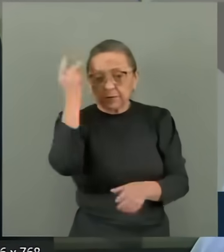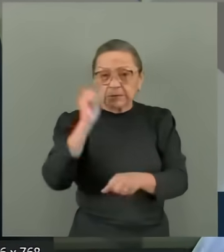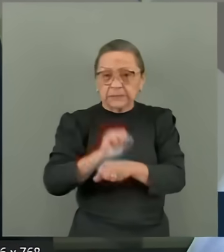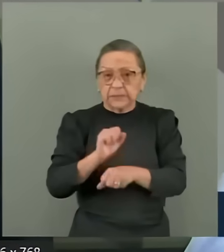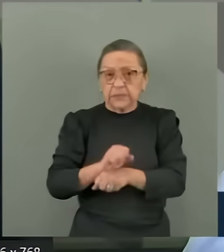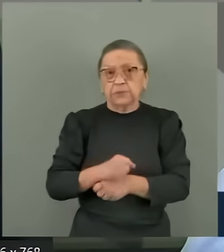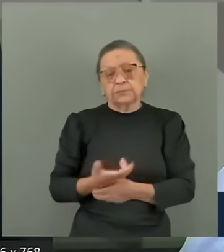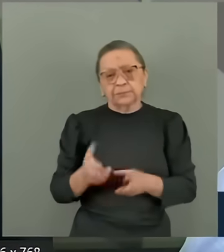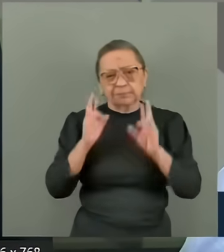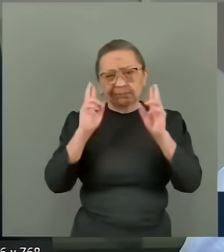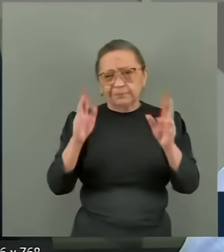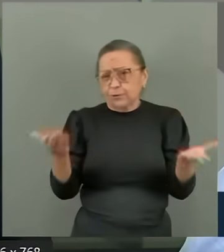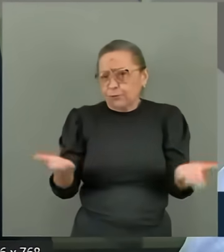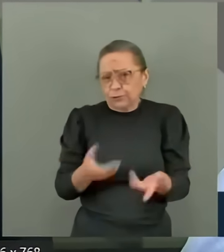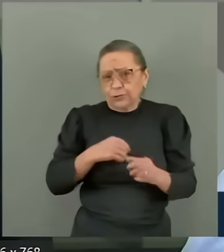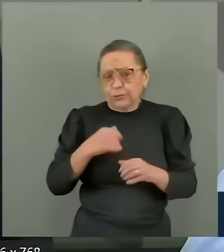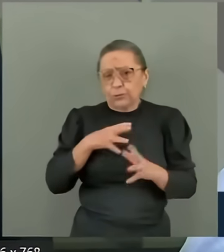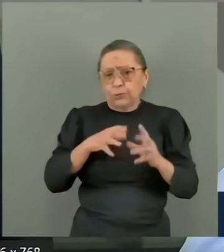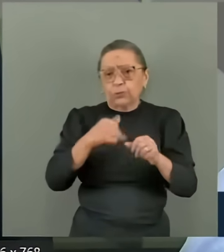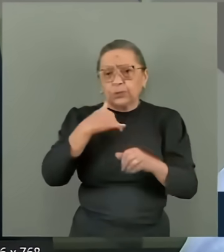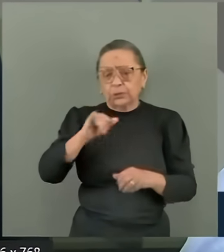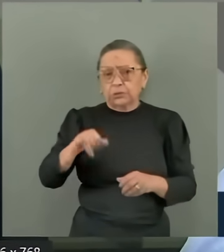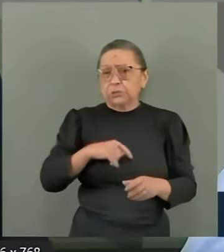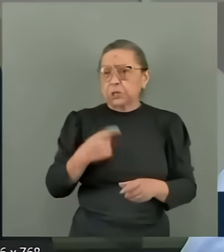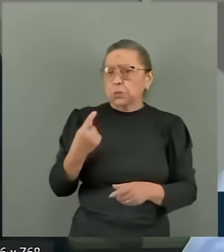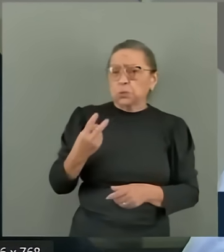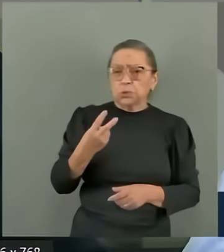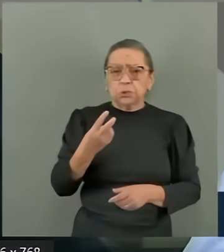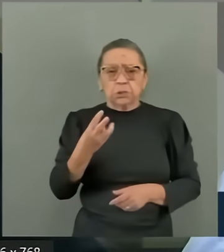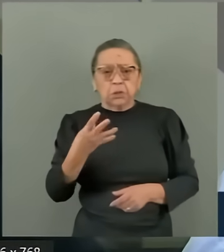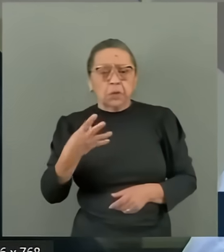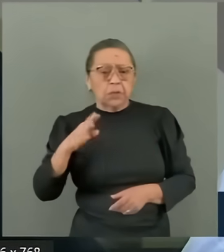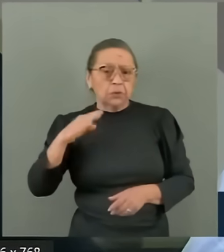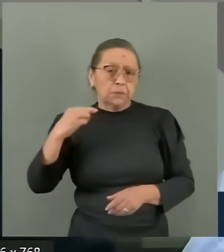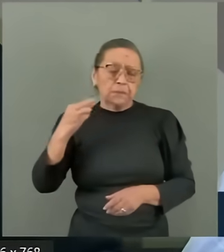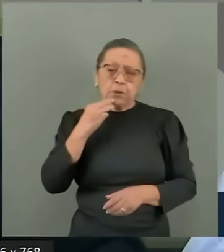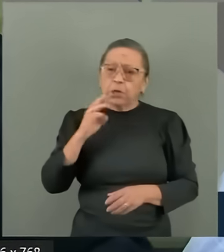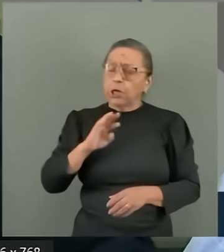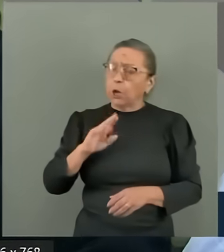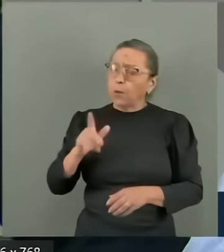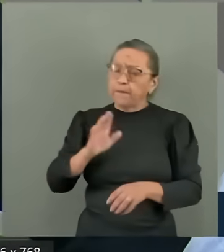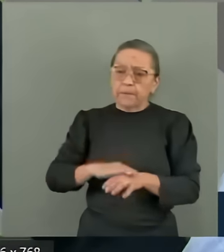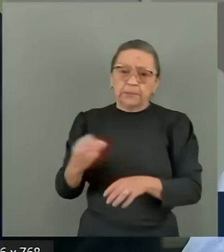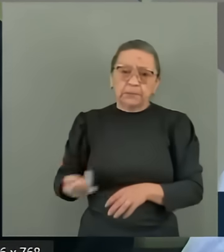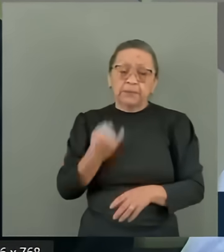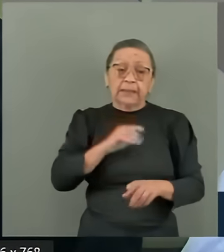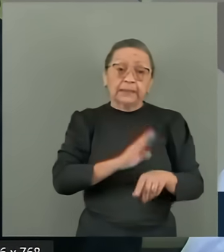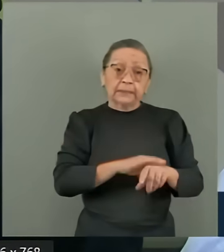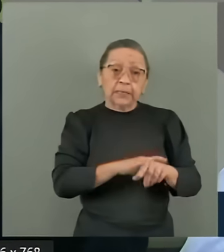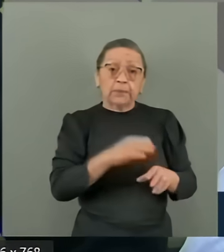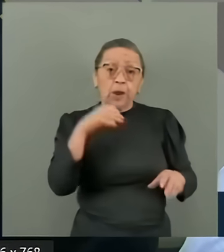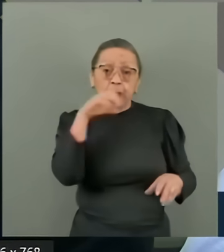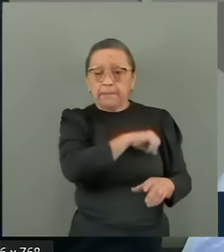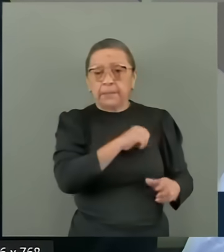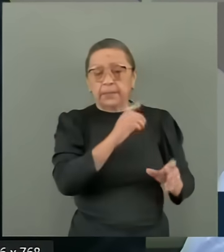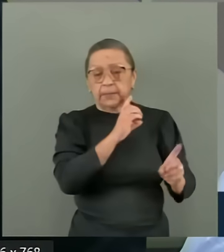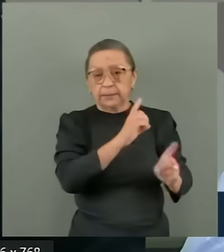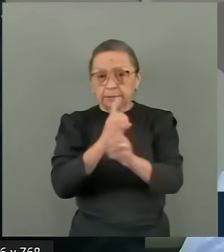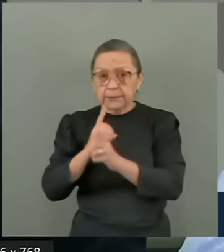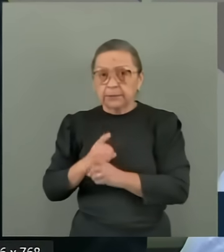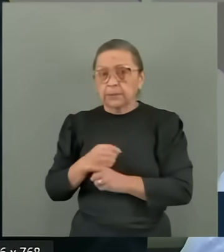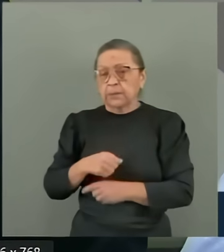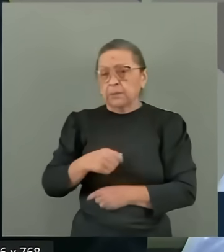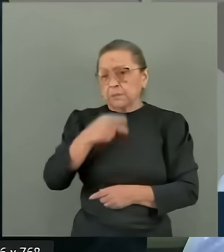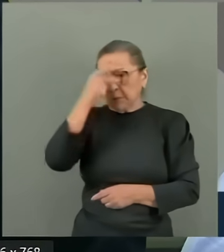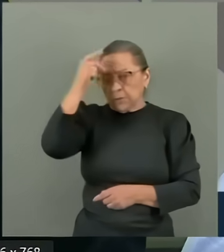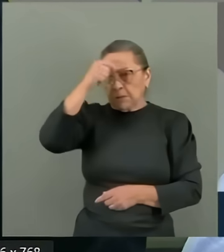respeitosamente, a fila hoje é eletrônica. Se ela tem 1, 2, 3, 4 milhões, não é o mais importante, mas sim o tempo médio para atendimento. Para o brasileiro, tanto